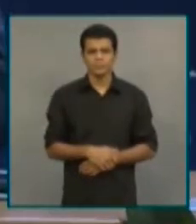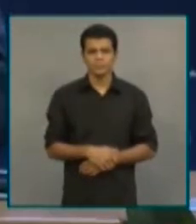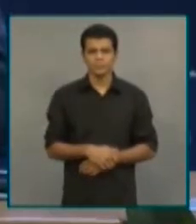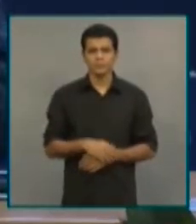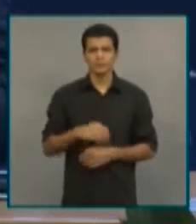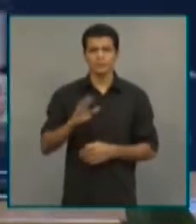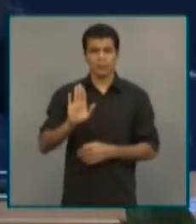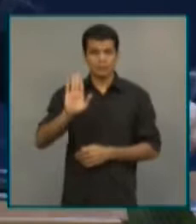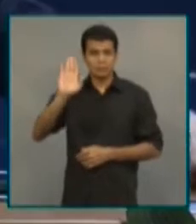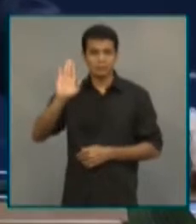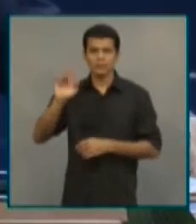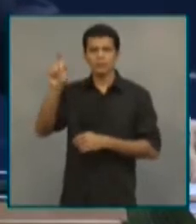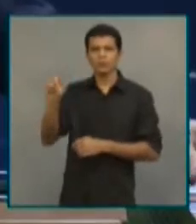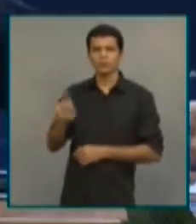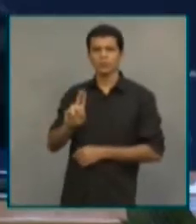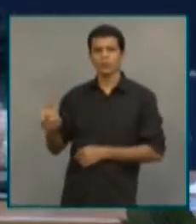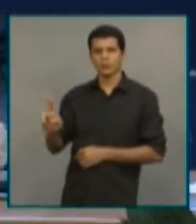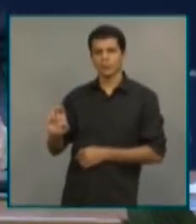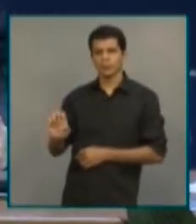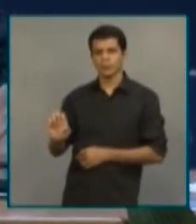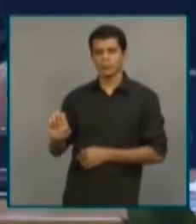Candidato Erinaldo Dantas.